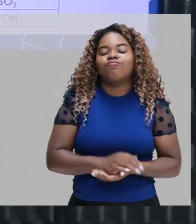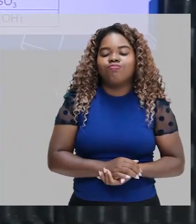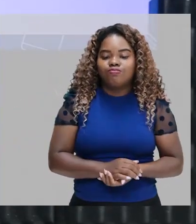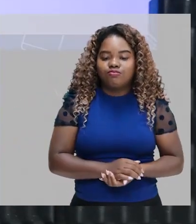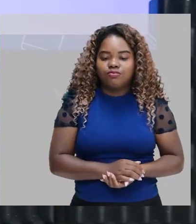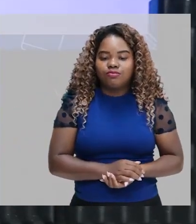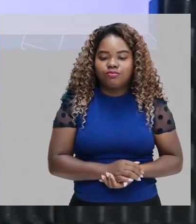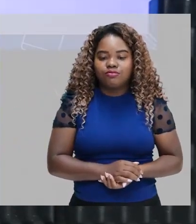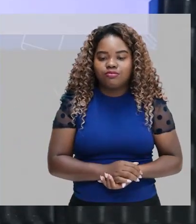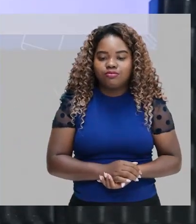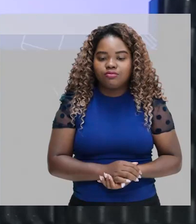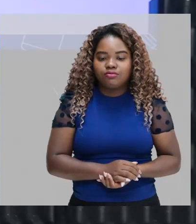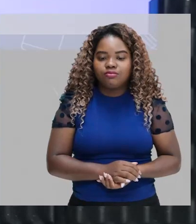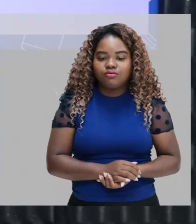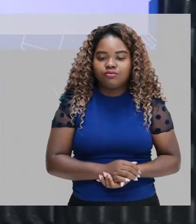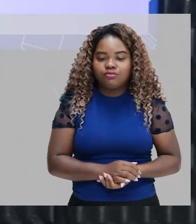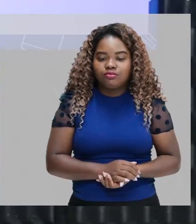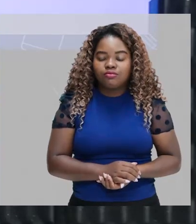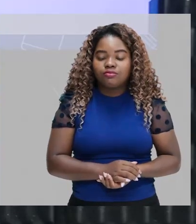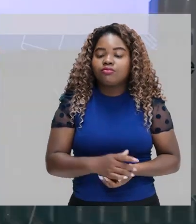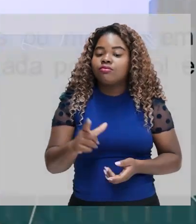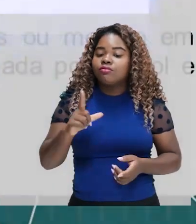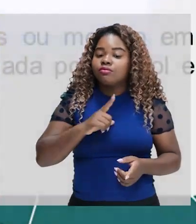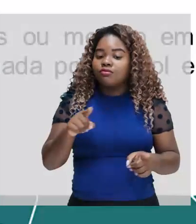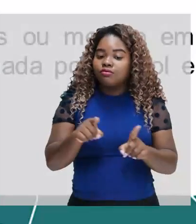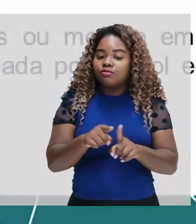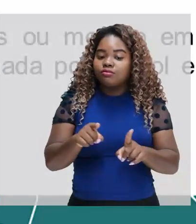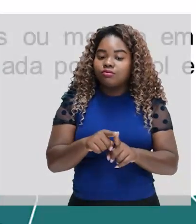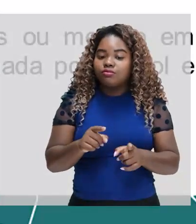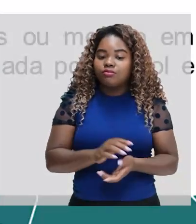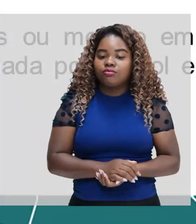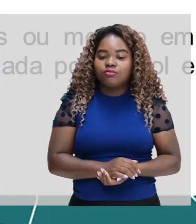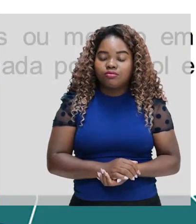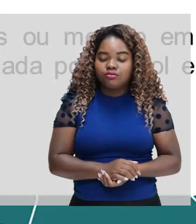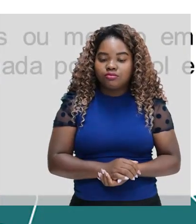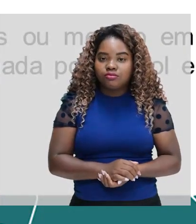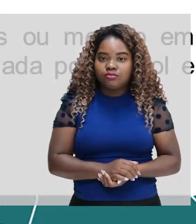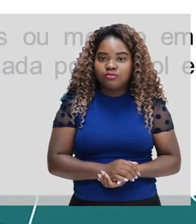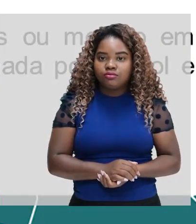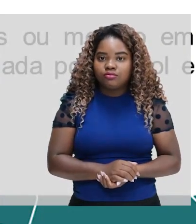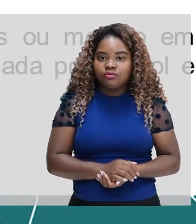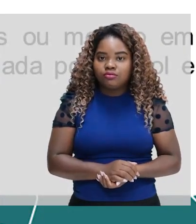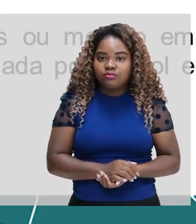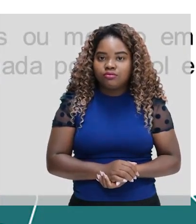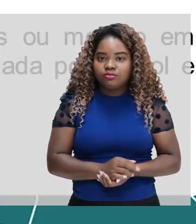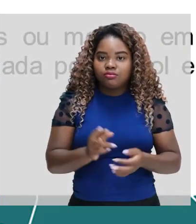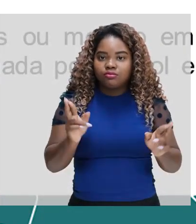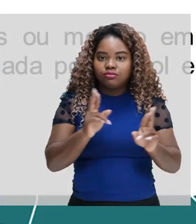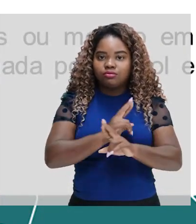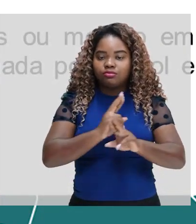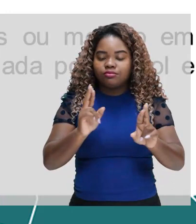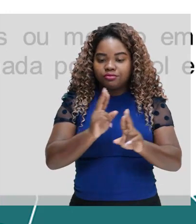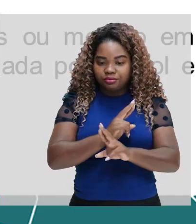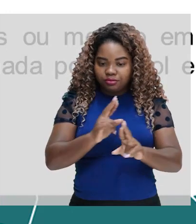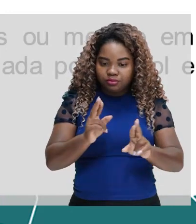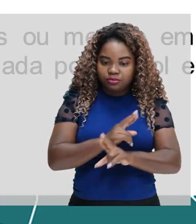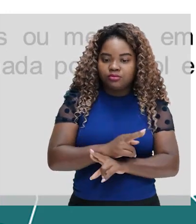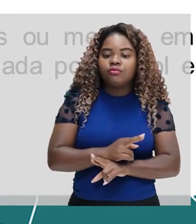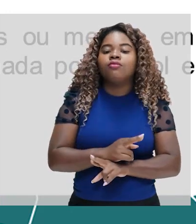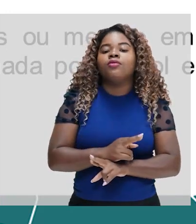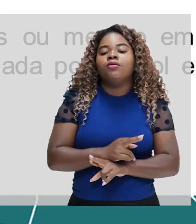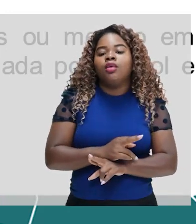solubilidade. Show? Também nós temos a formação, né, com relação ao estado físico,